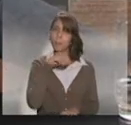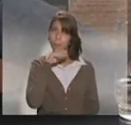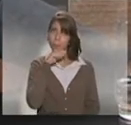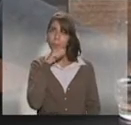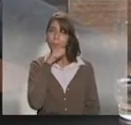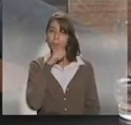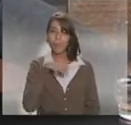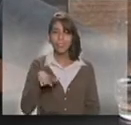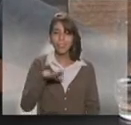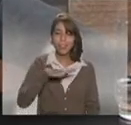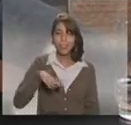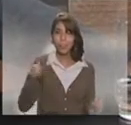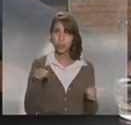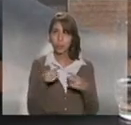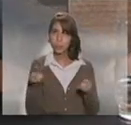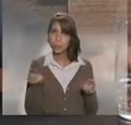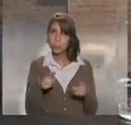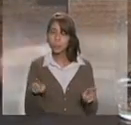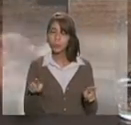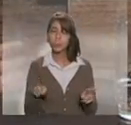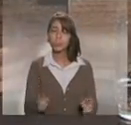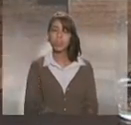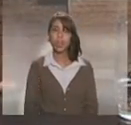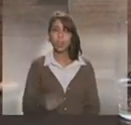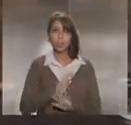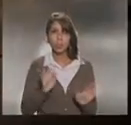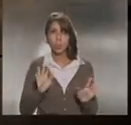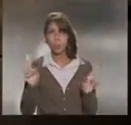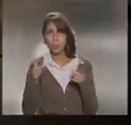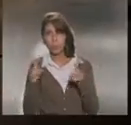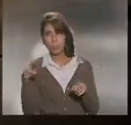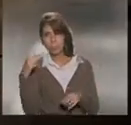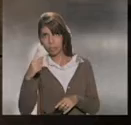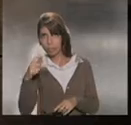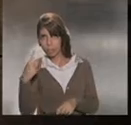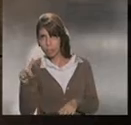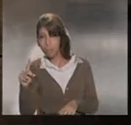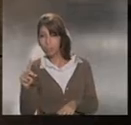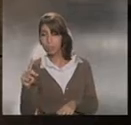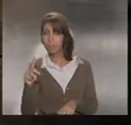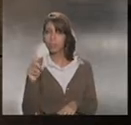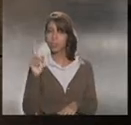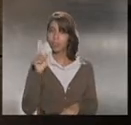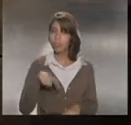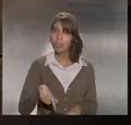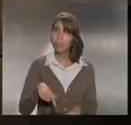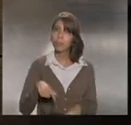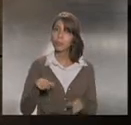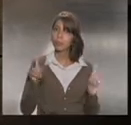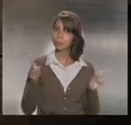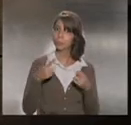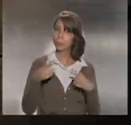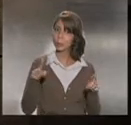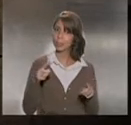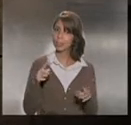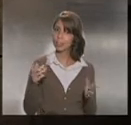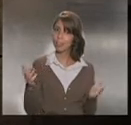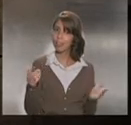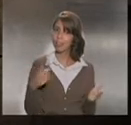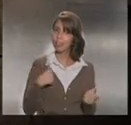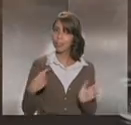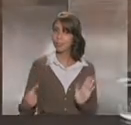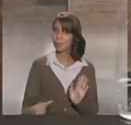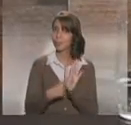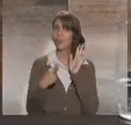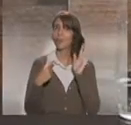nessa área né não só da música dele que é um tinha uma música que me toca muito até